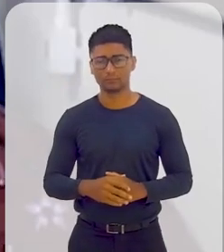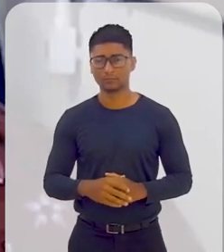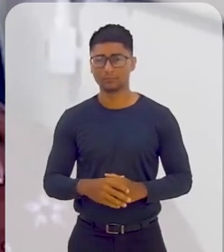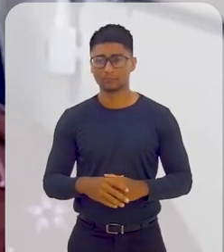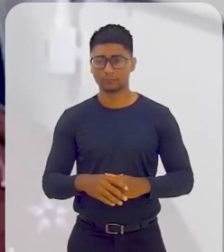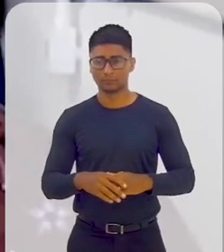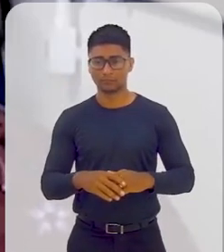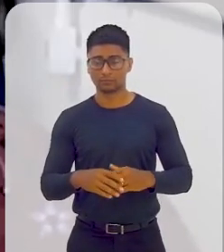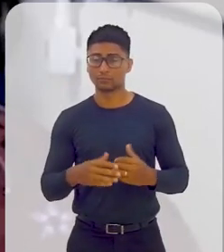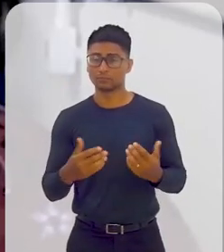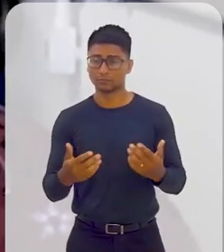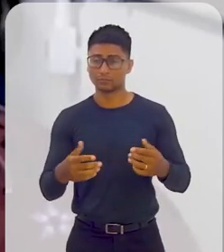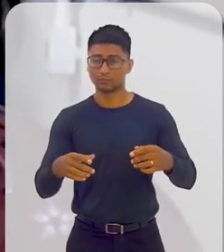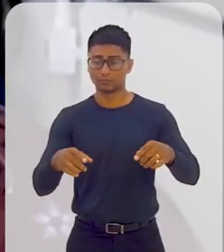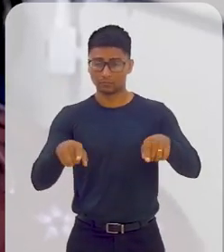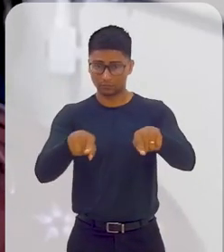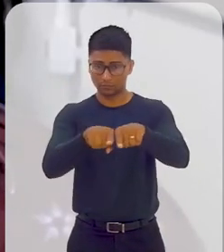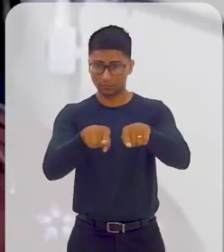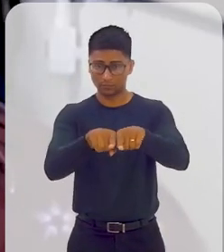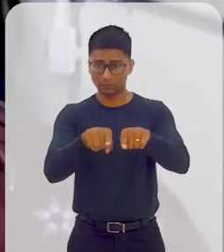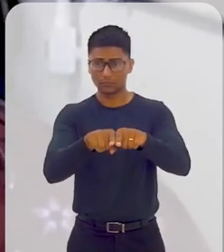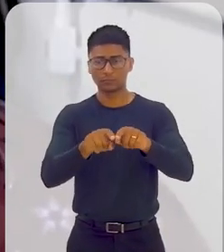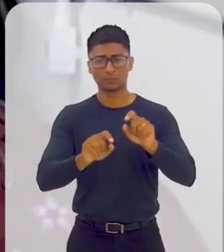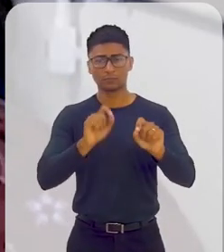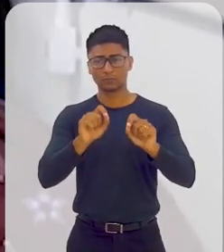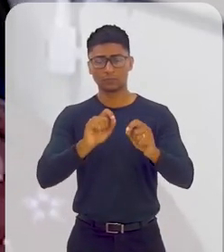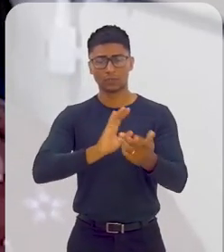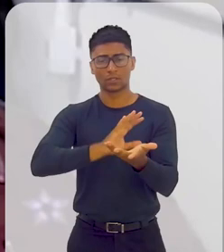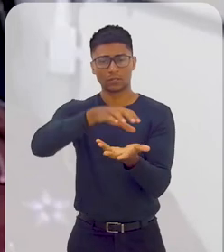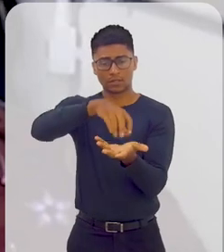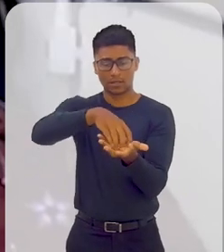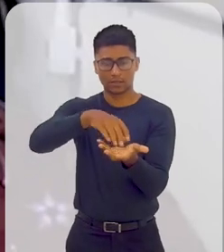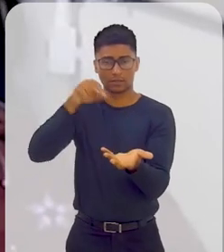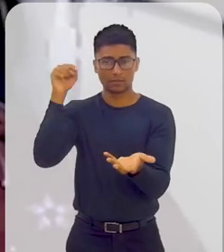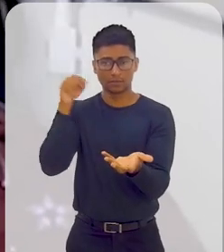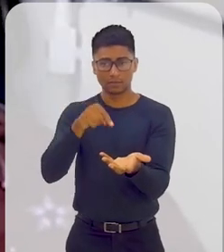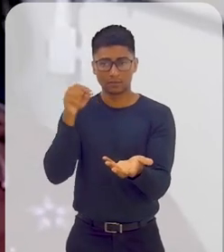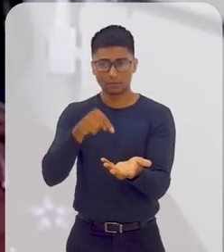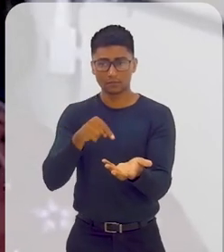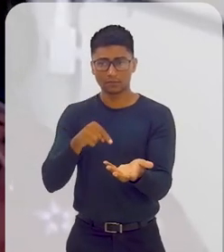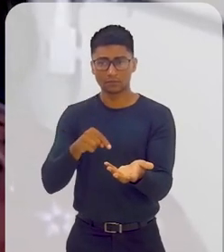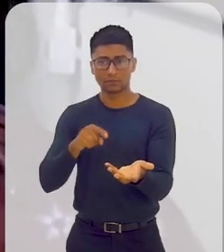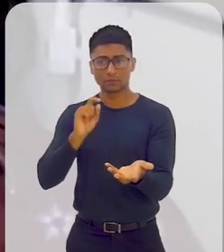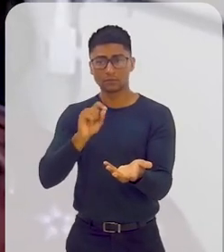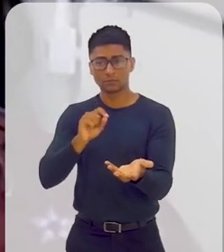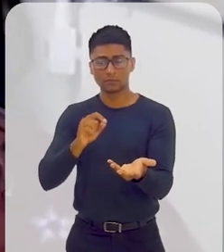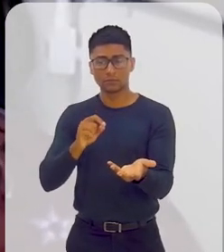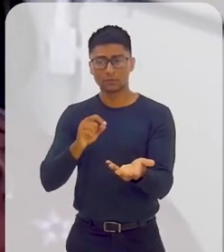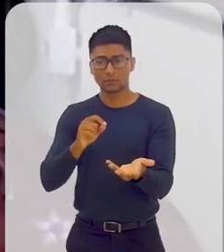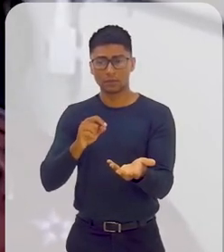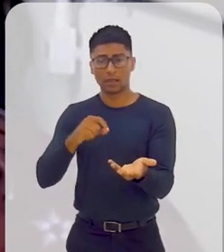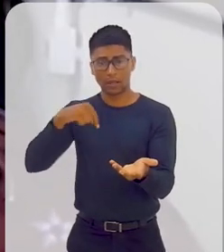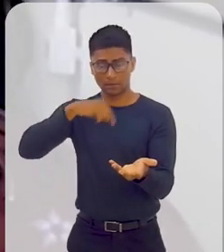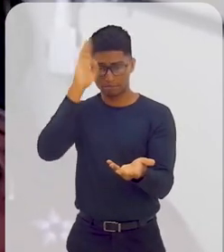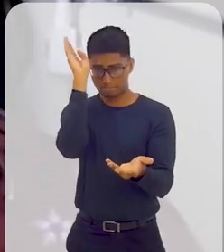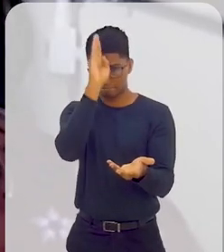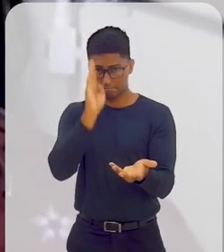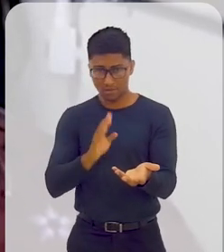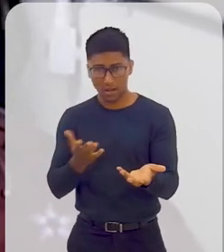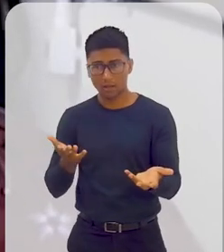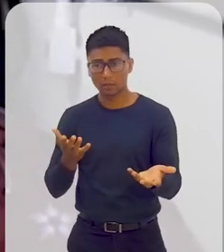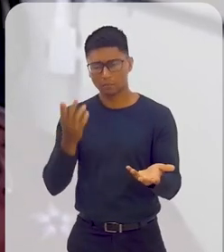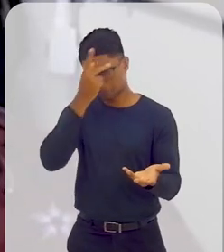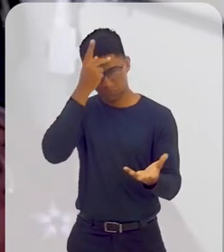consumidor, um centro formador de opinião e um centro de destinação da imagem do próprio país, né?